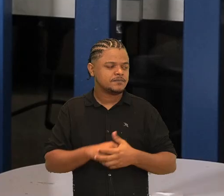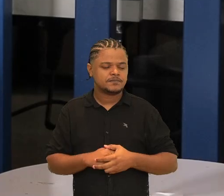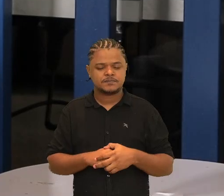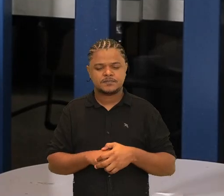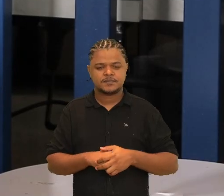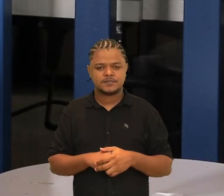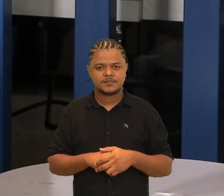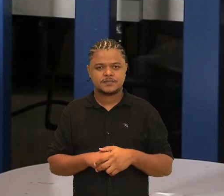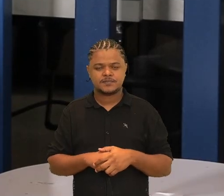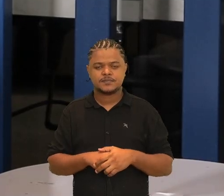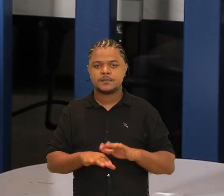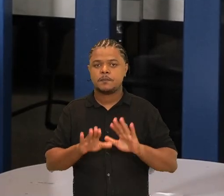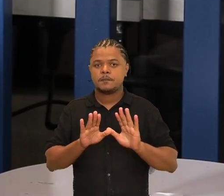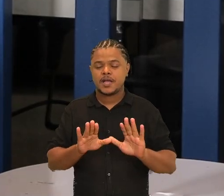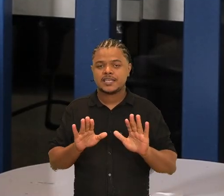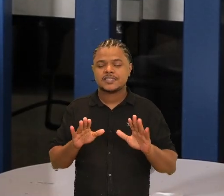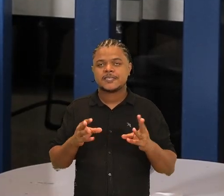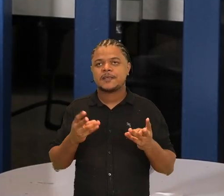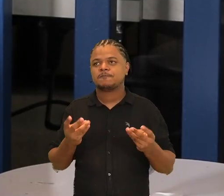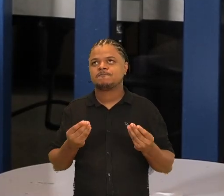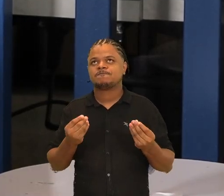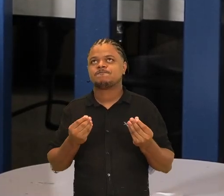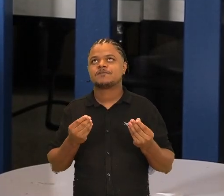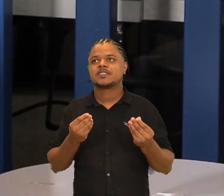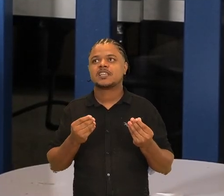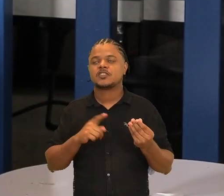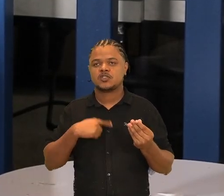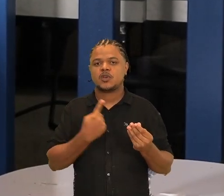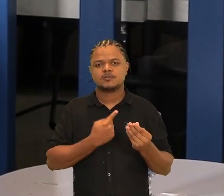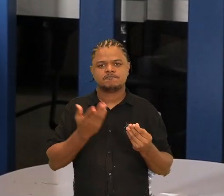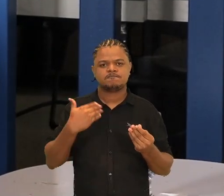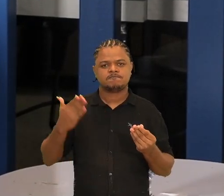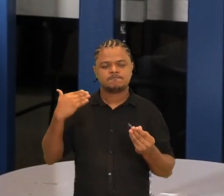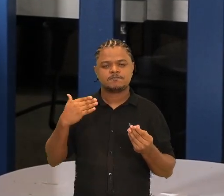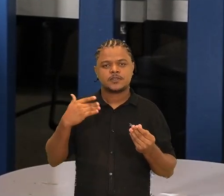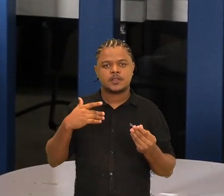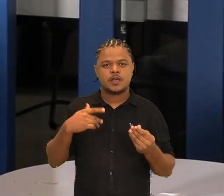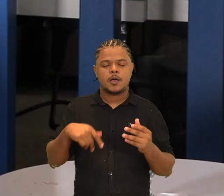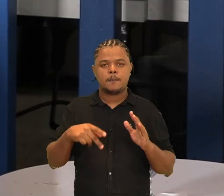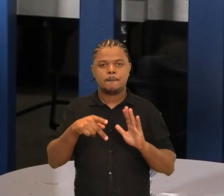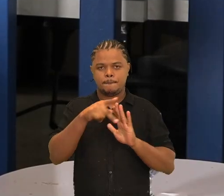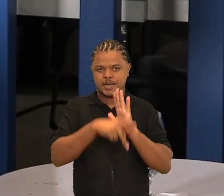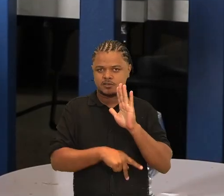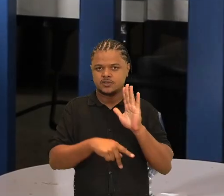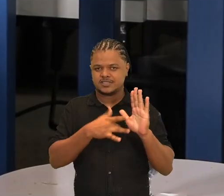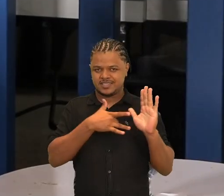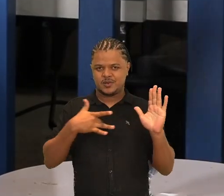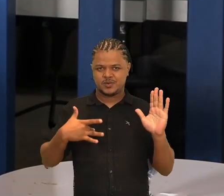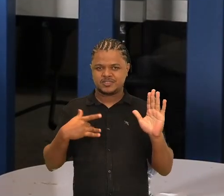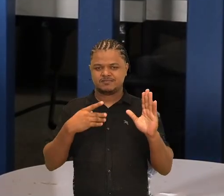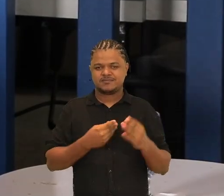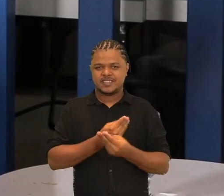né? Mas a gente, da época, o plano de saúde me oferecia fono uma vez a cada